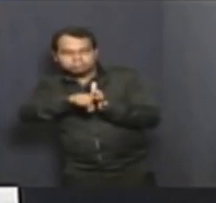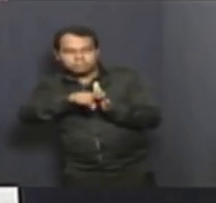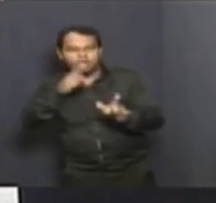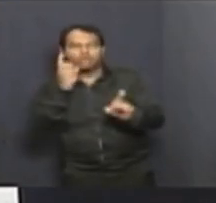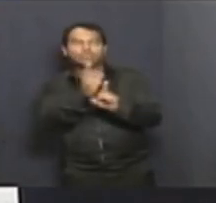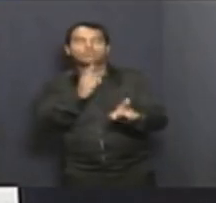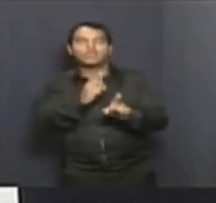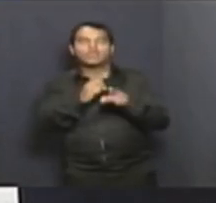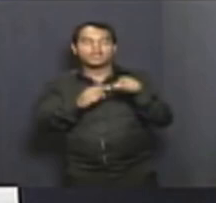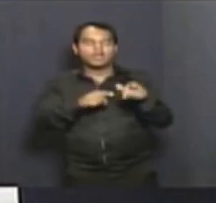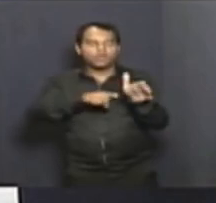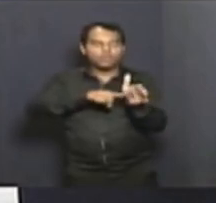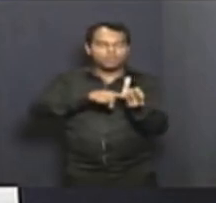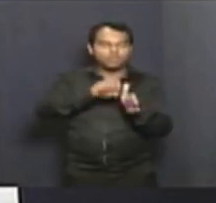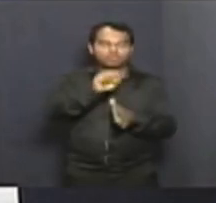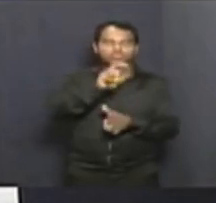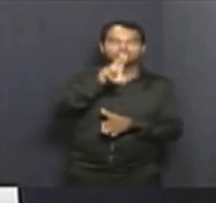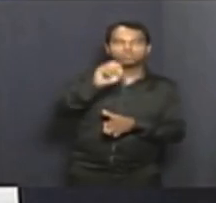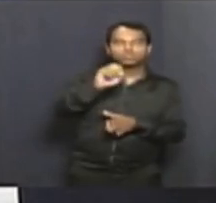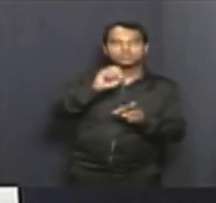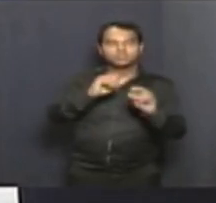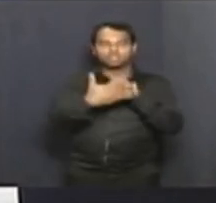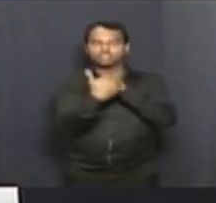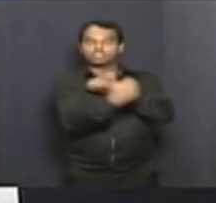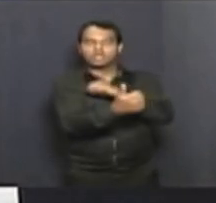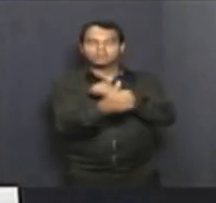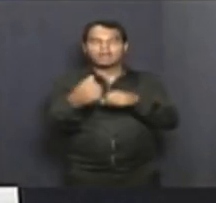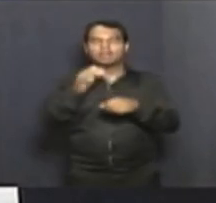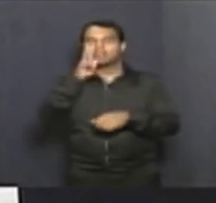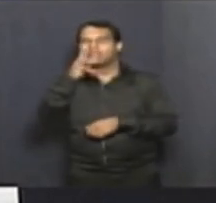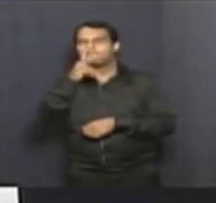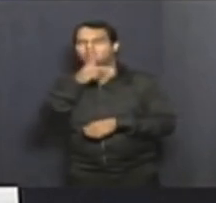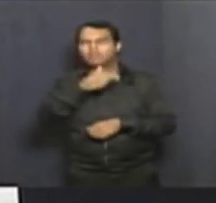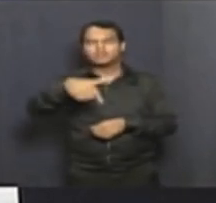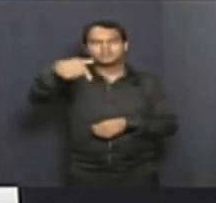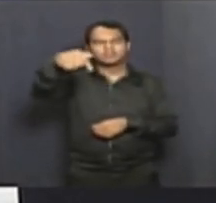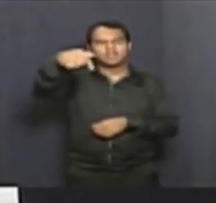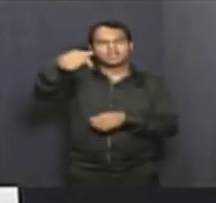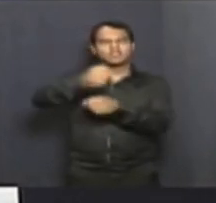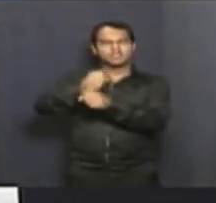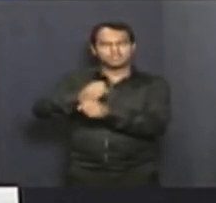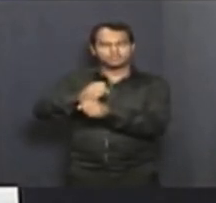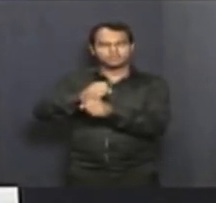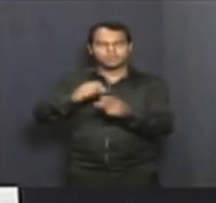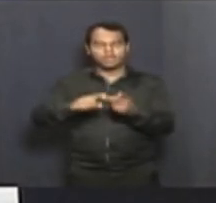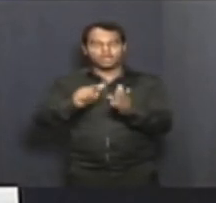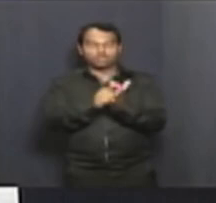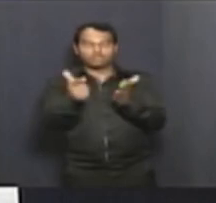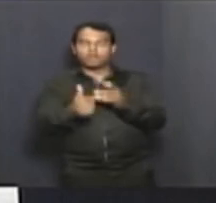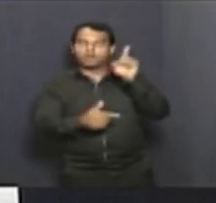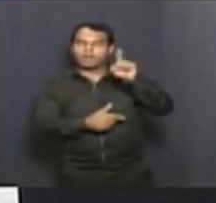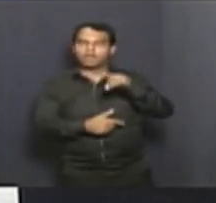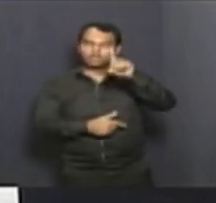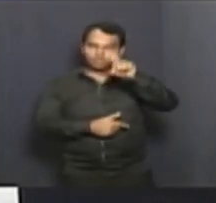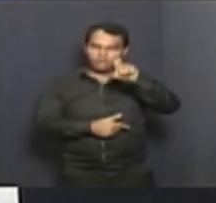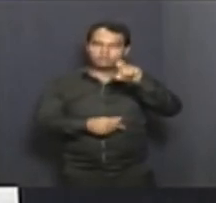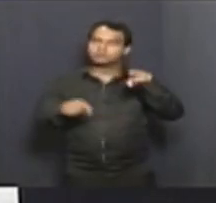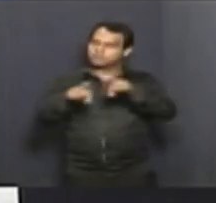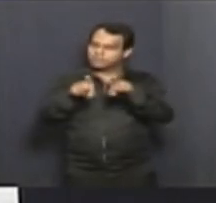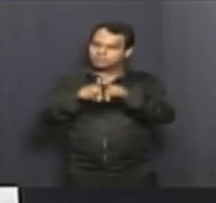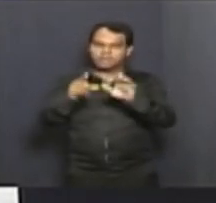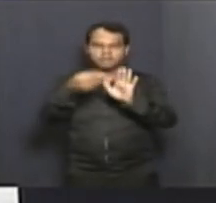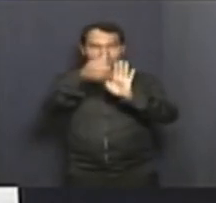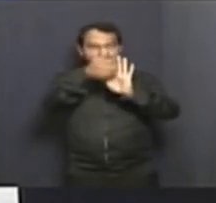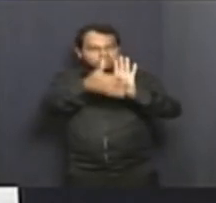sete anos o diário ms que é o jornal um dos maiores de circulação em dourados também traz uma manchete de capa